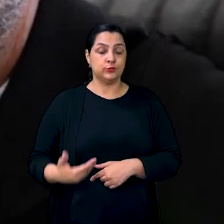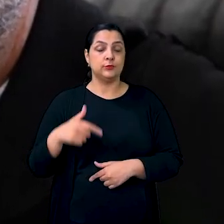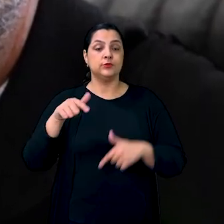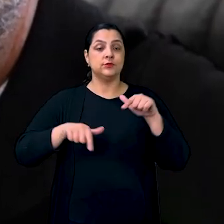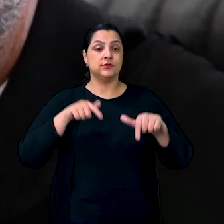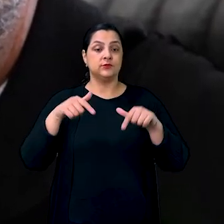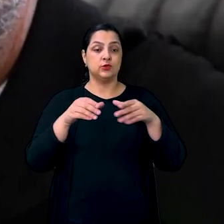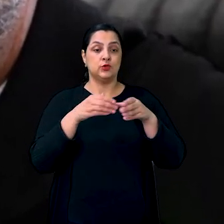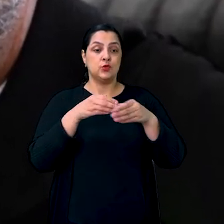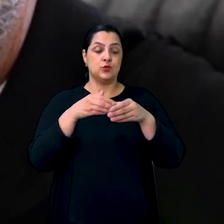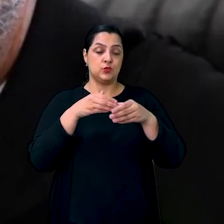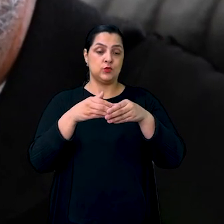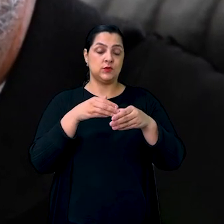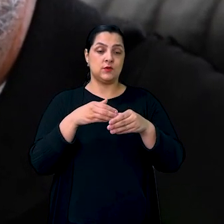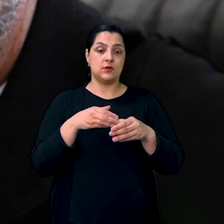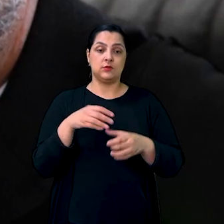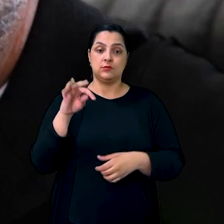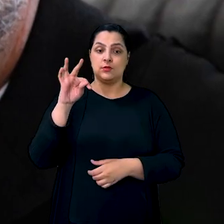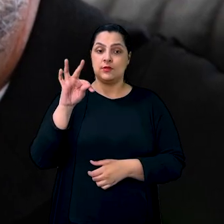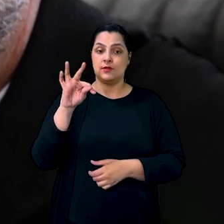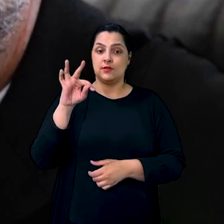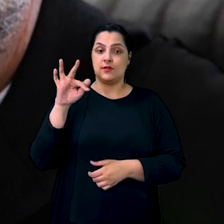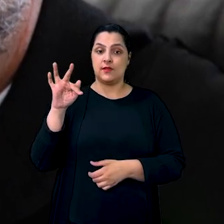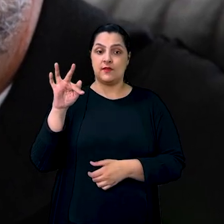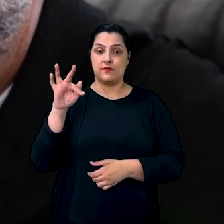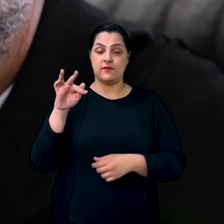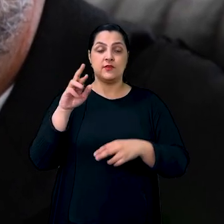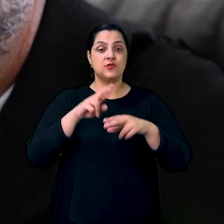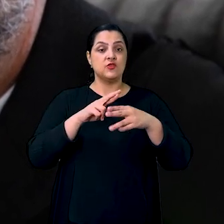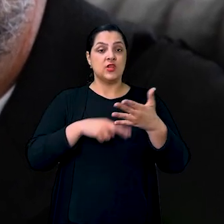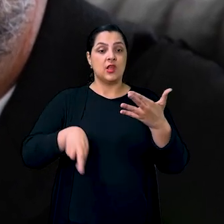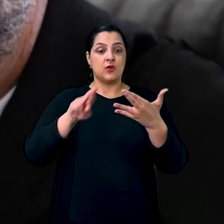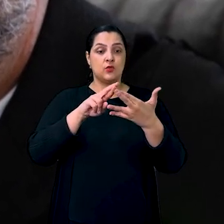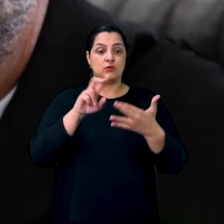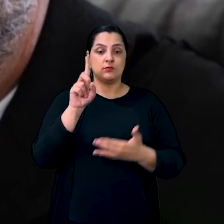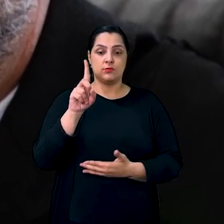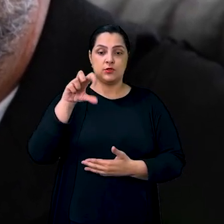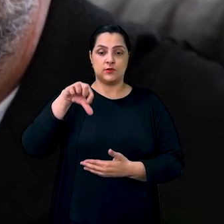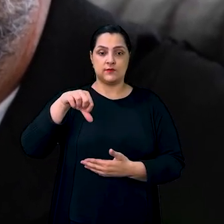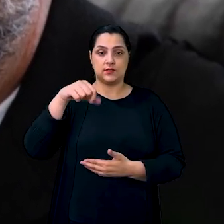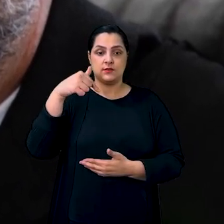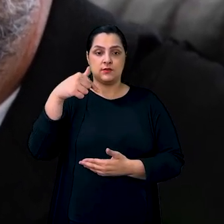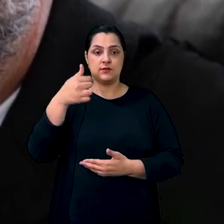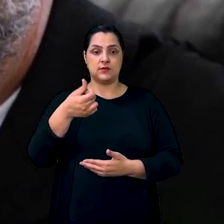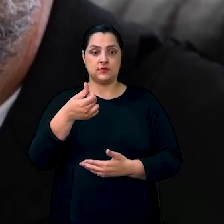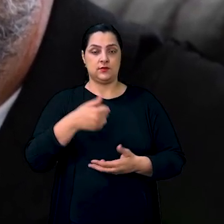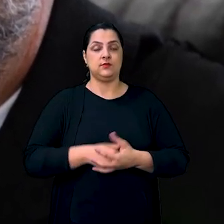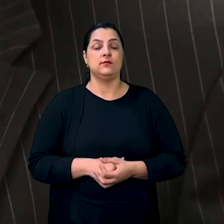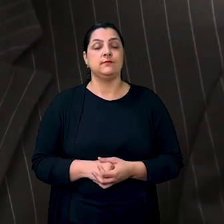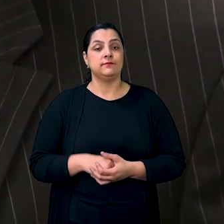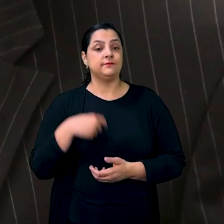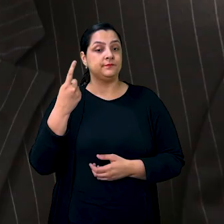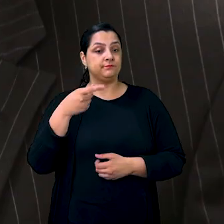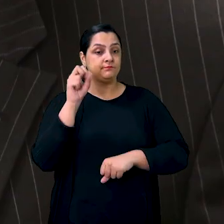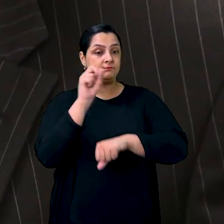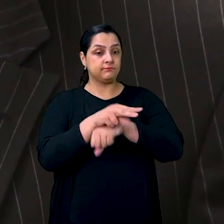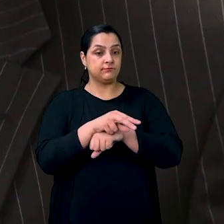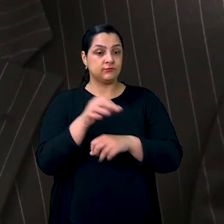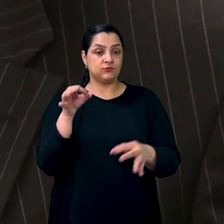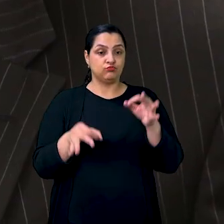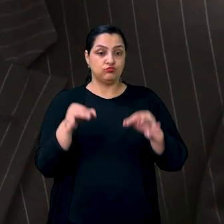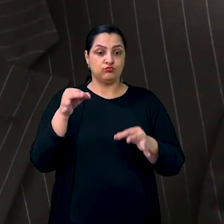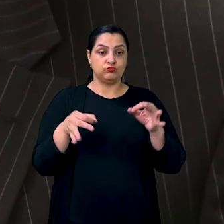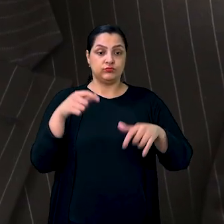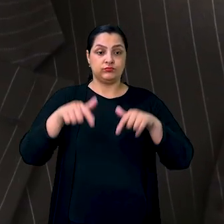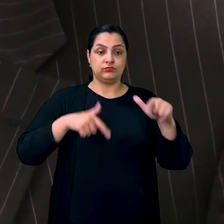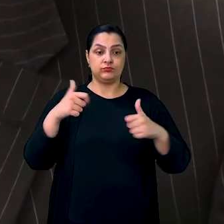público como servidor concursado do Tribunal Federal de Recursos em 1976. Ingressou na